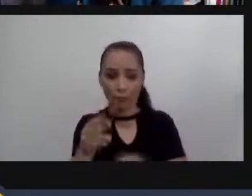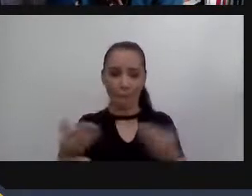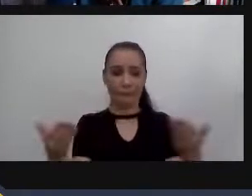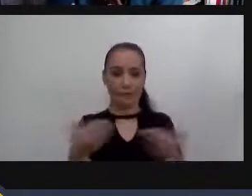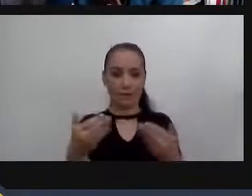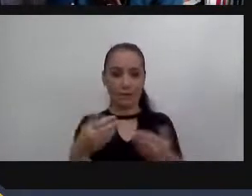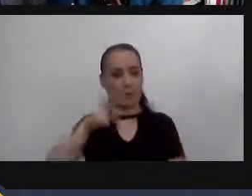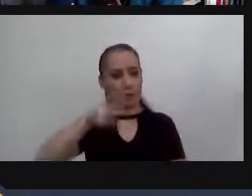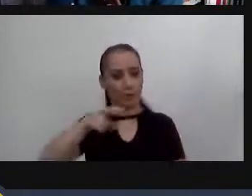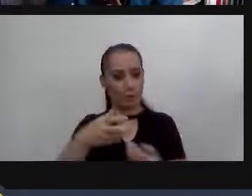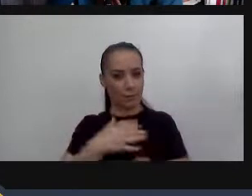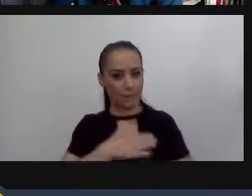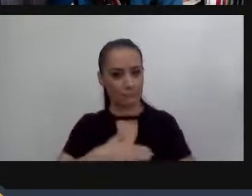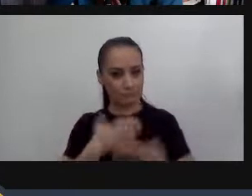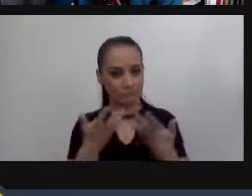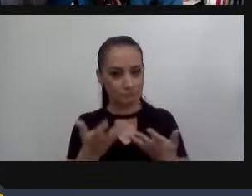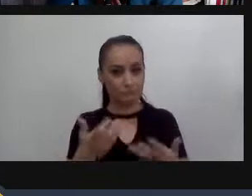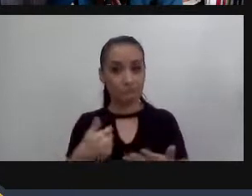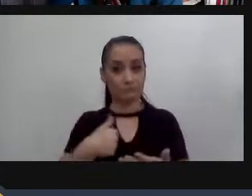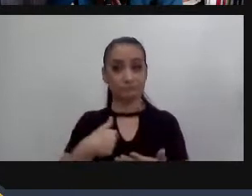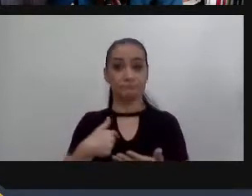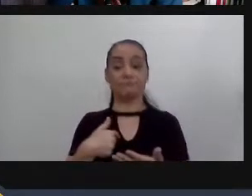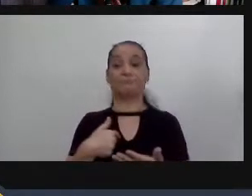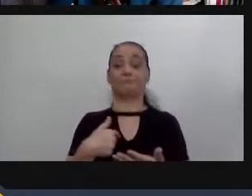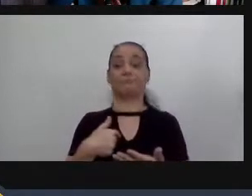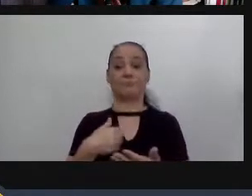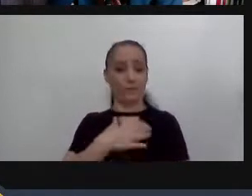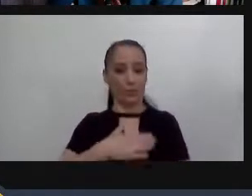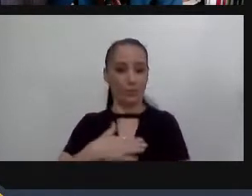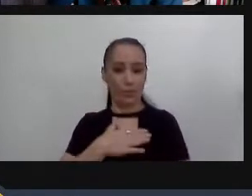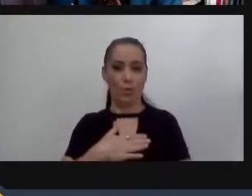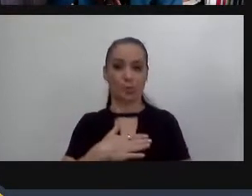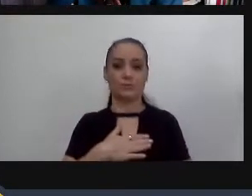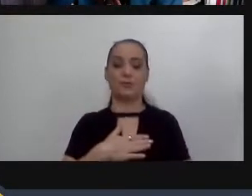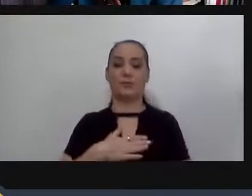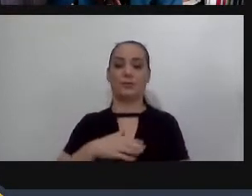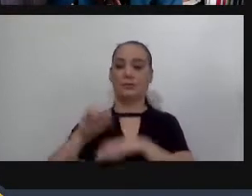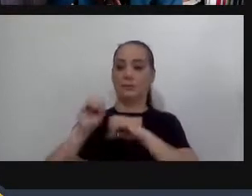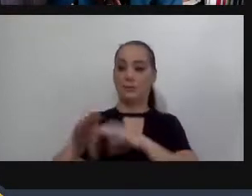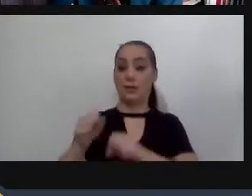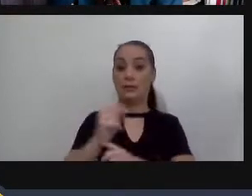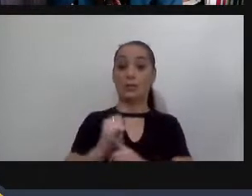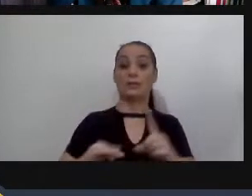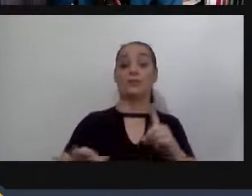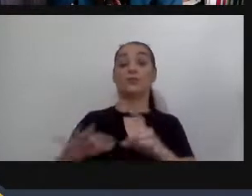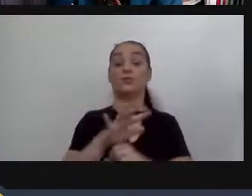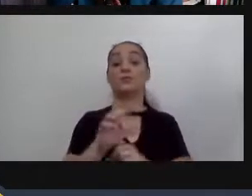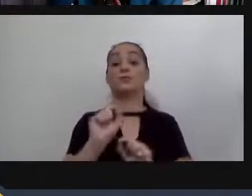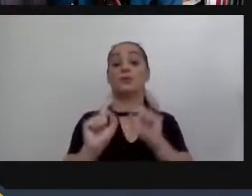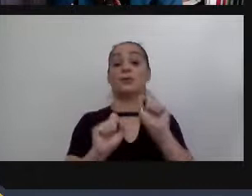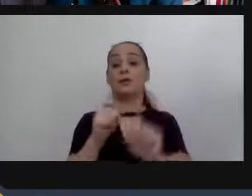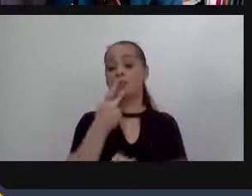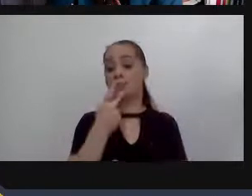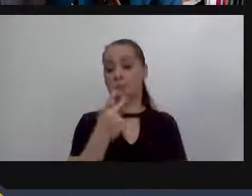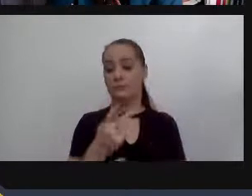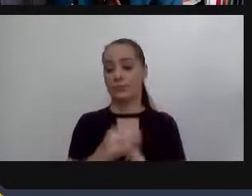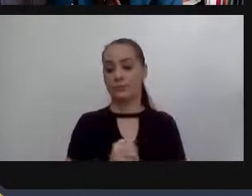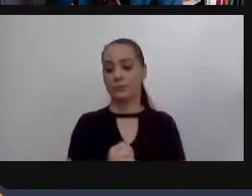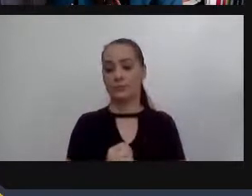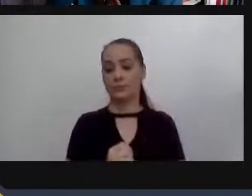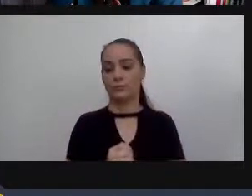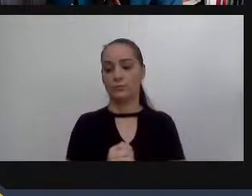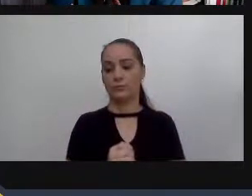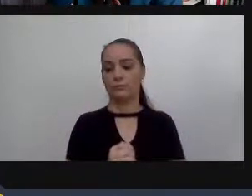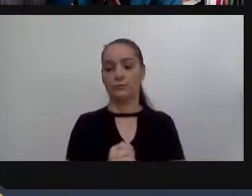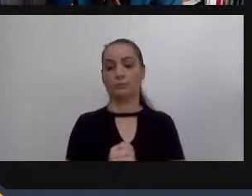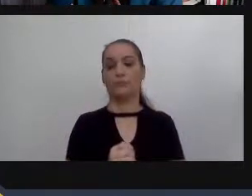para você, porque eu gostei muito. Educador social, Nilce Pegueiro, ele disse, ele ou ela, né? Eu